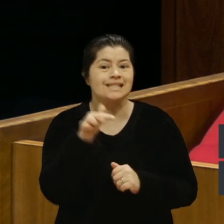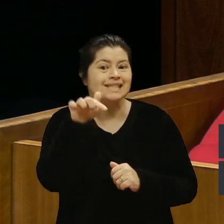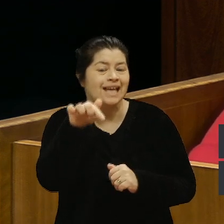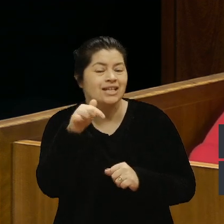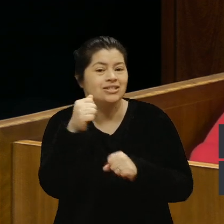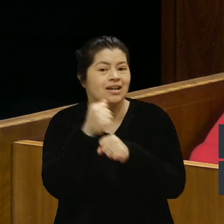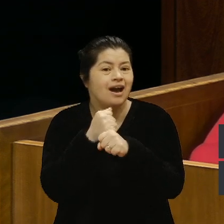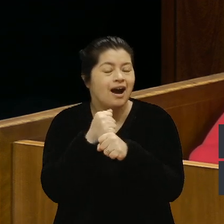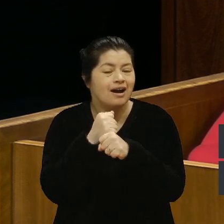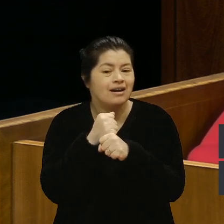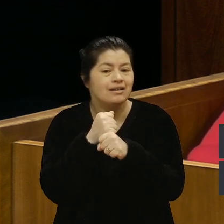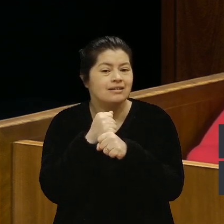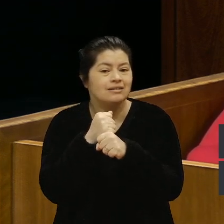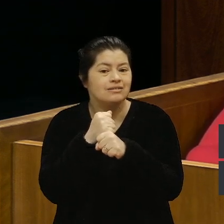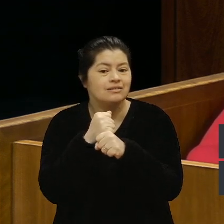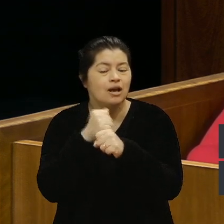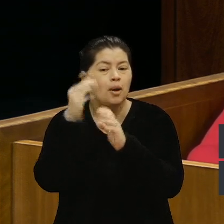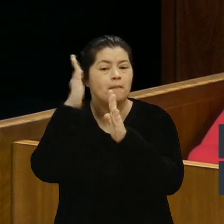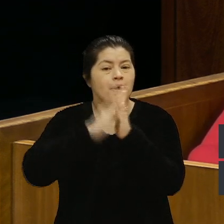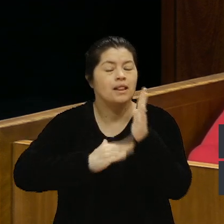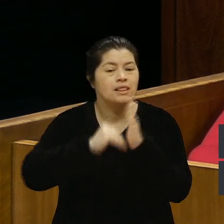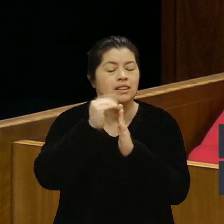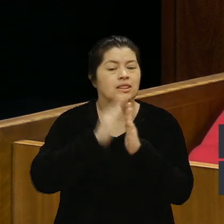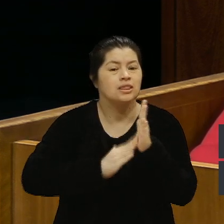anos como pintor na Marco Polo.